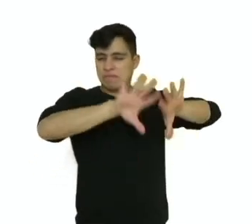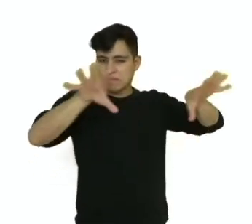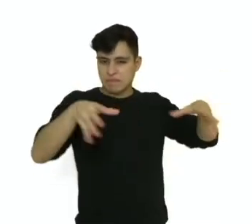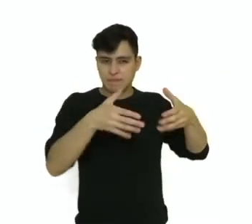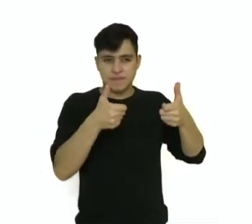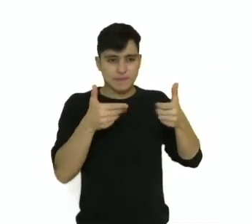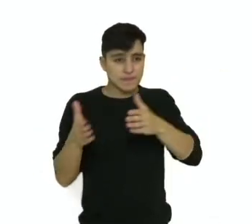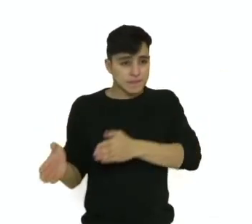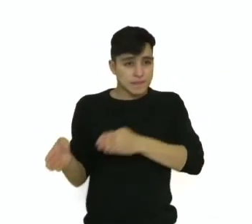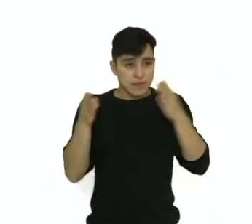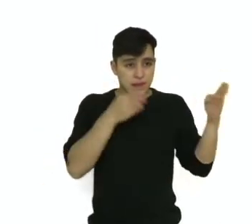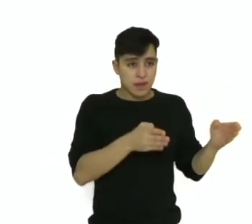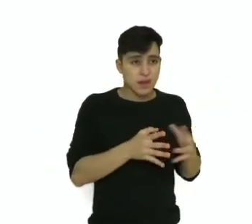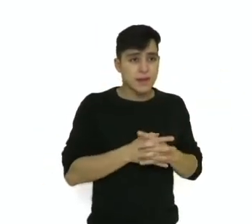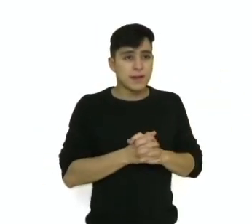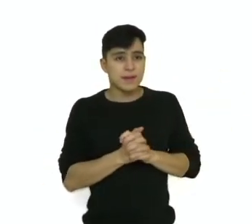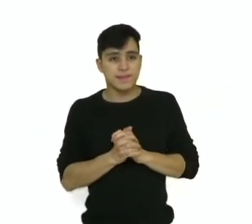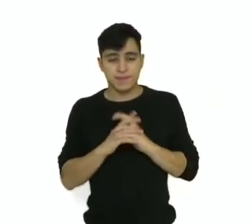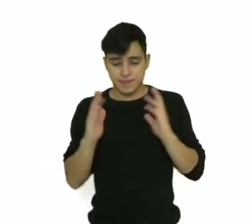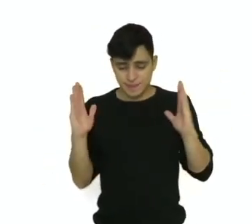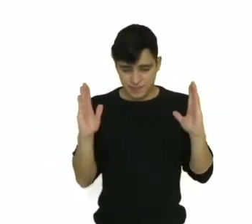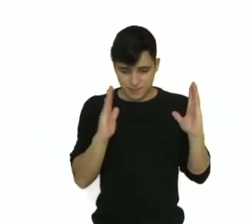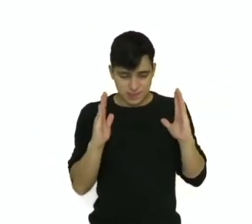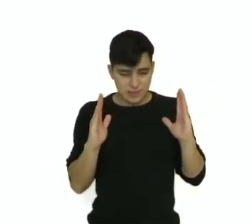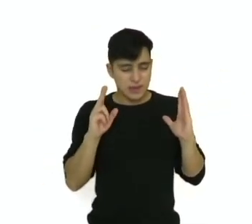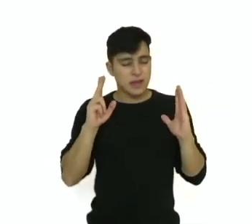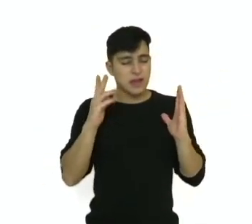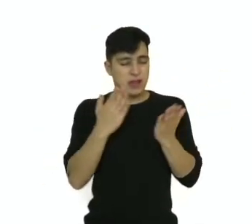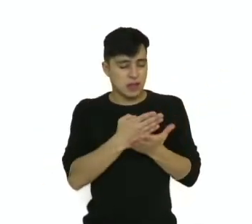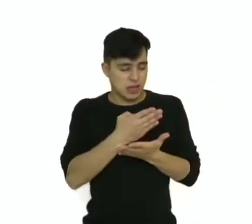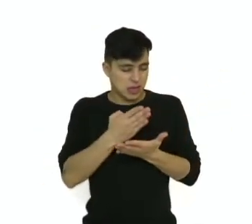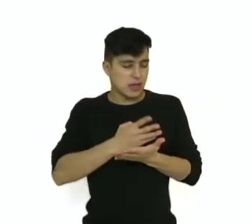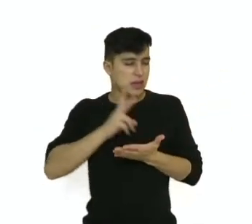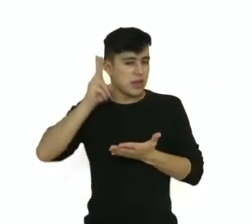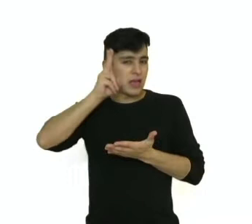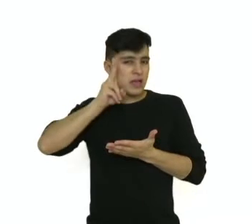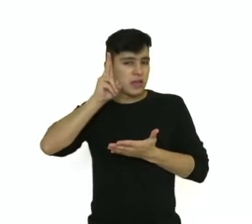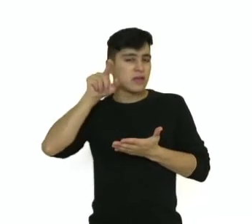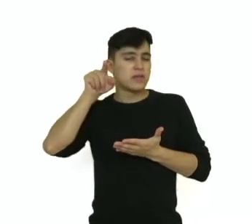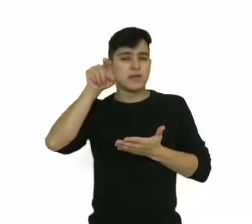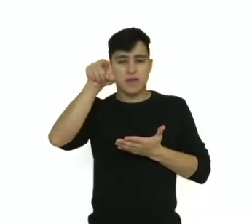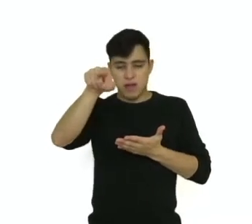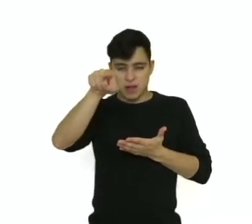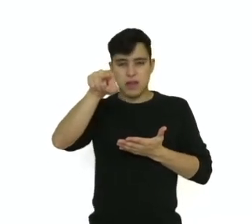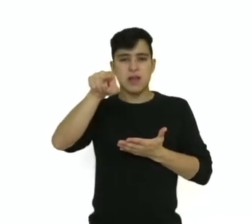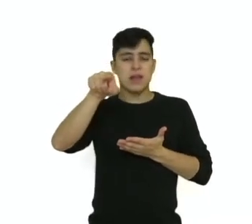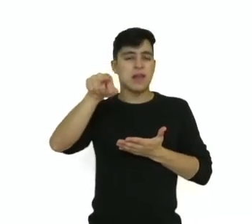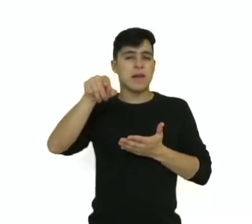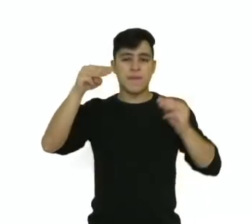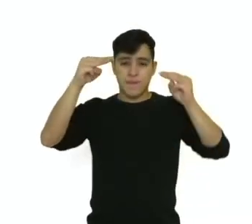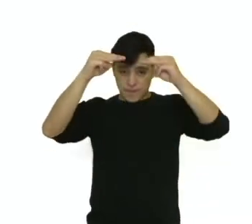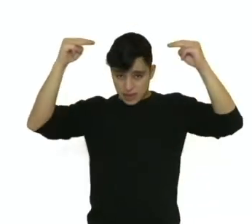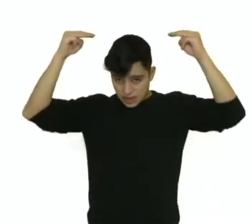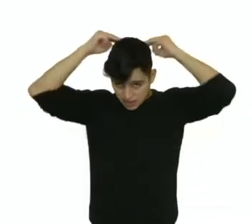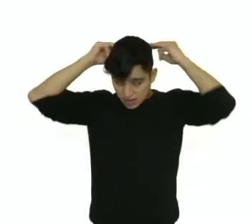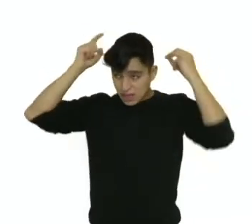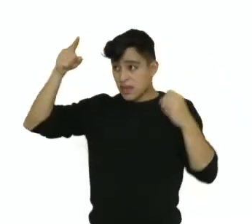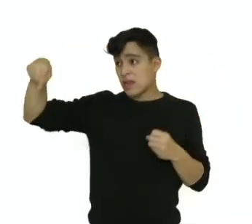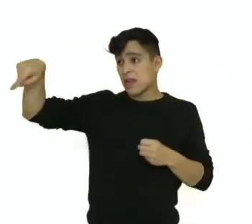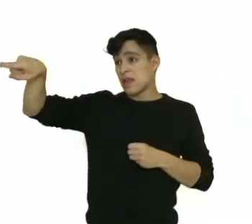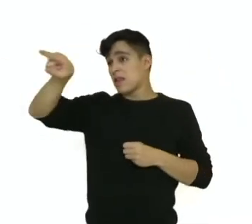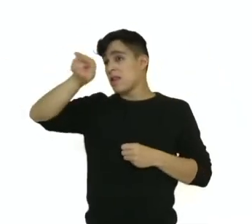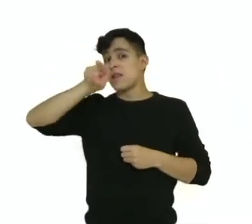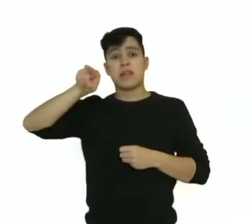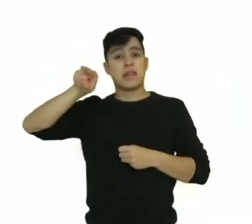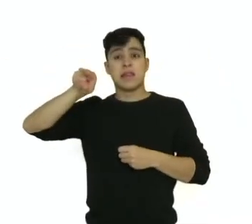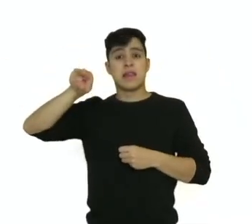Numa época em que os livros de história do México mostravam os espanhóis como os únicos construtores da